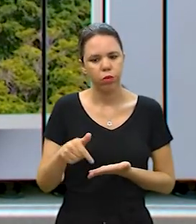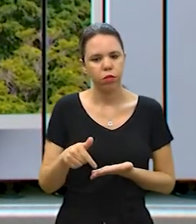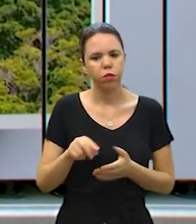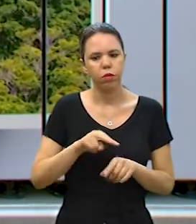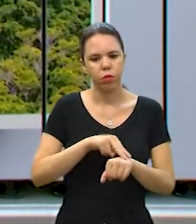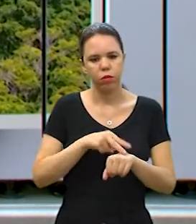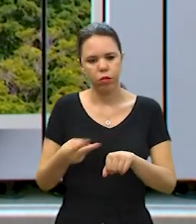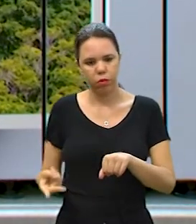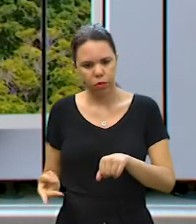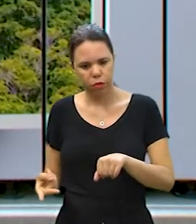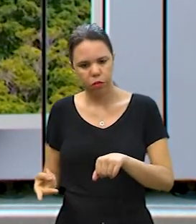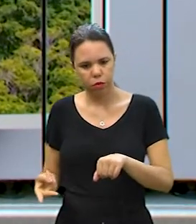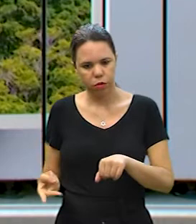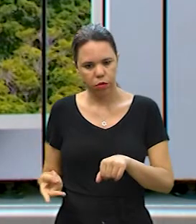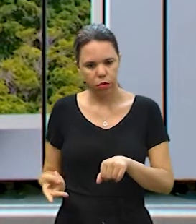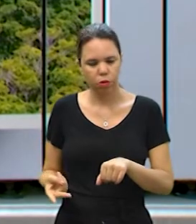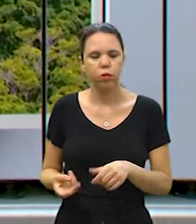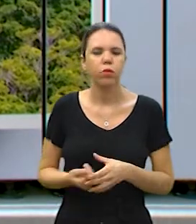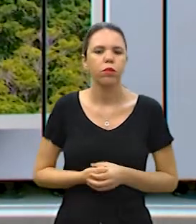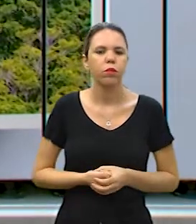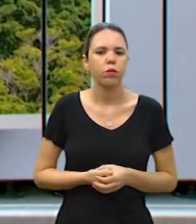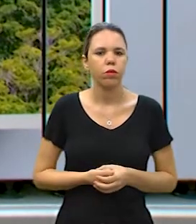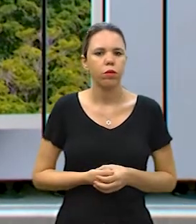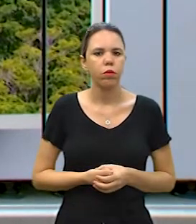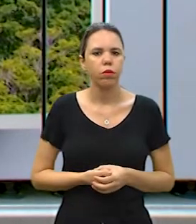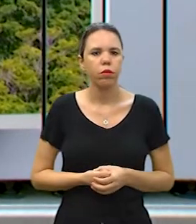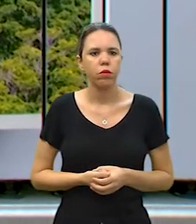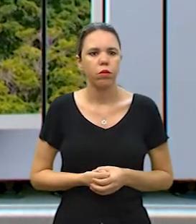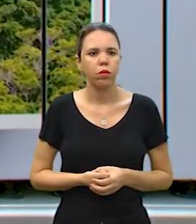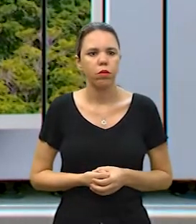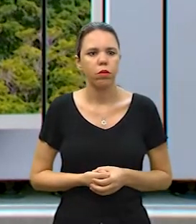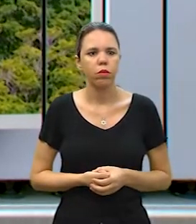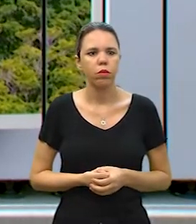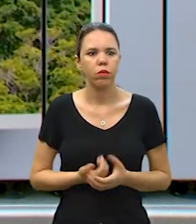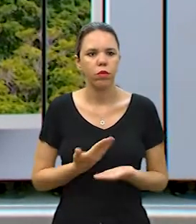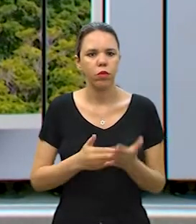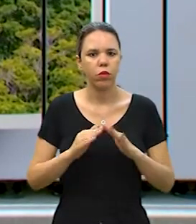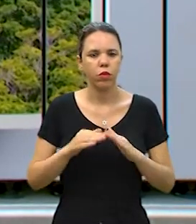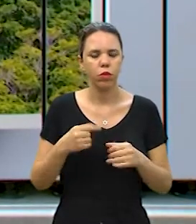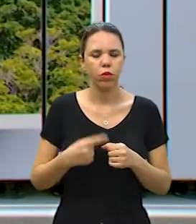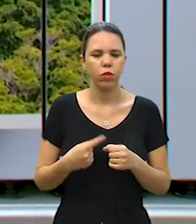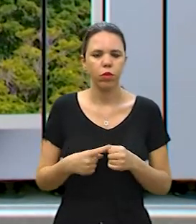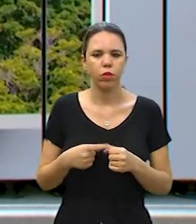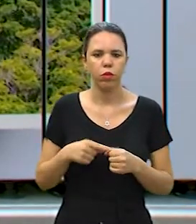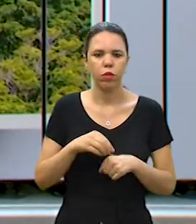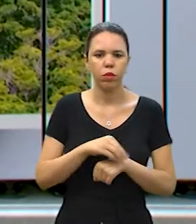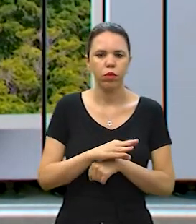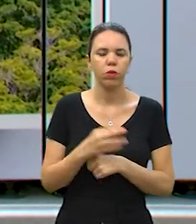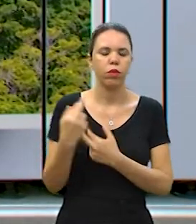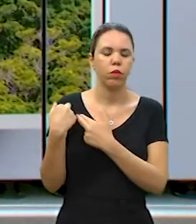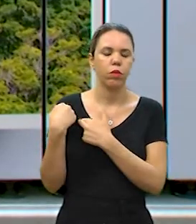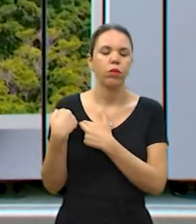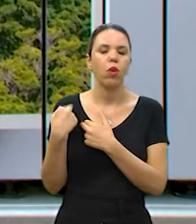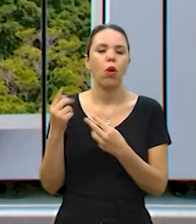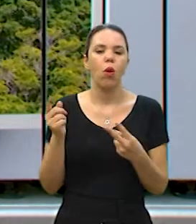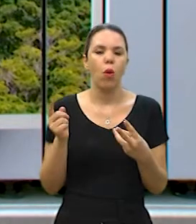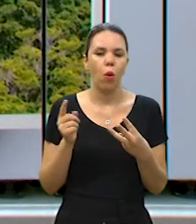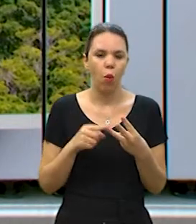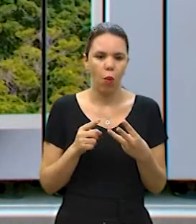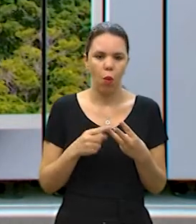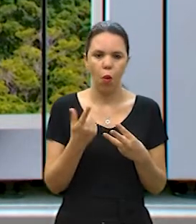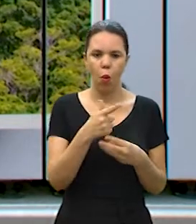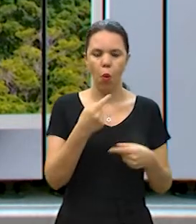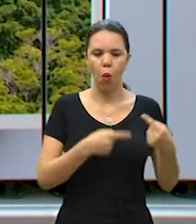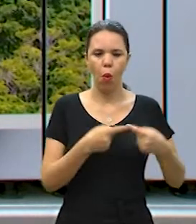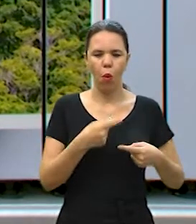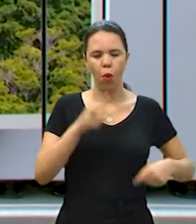ir transferindo indiretamente para as escolas municipais. Sim. E uma outra política